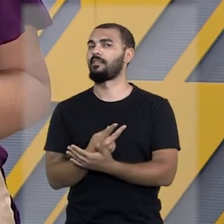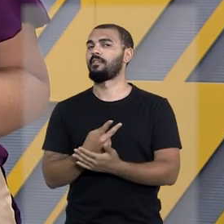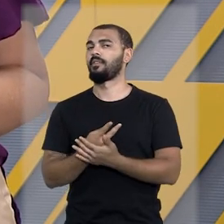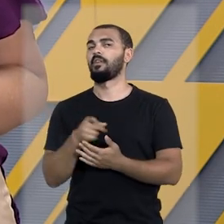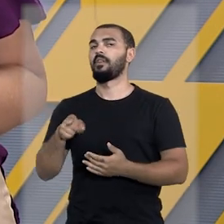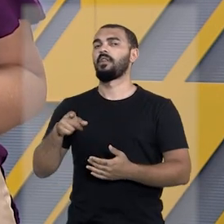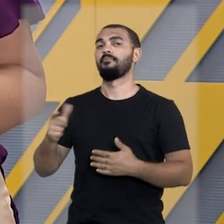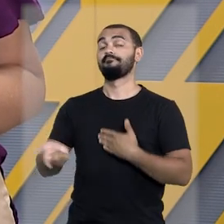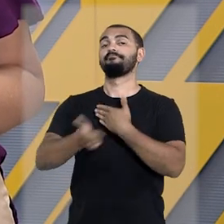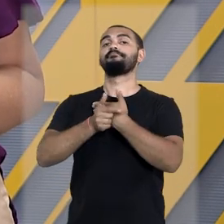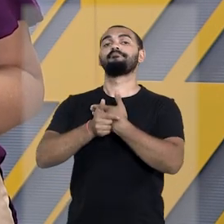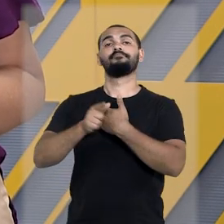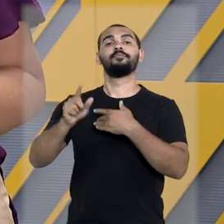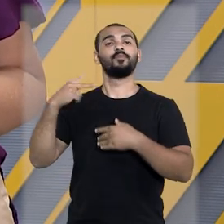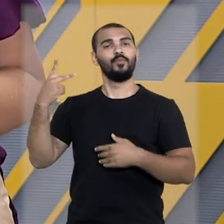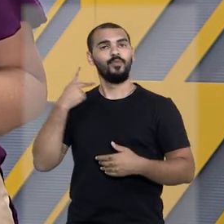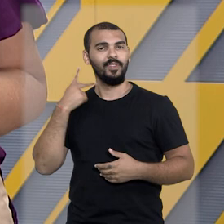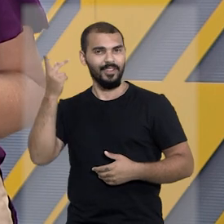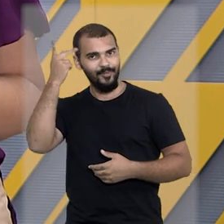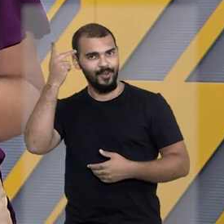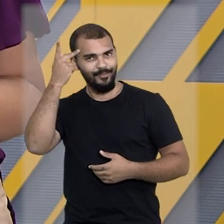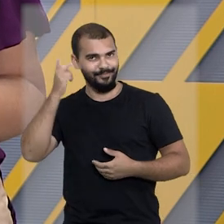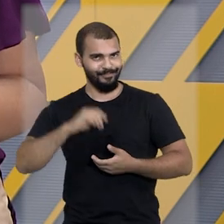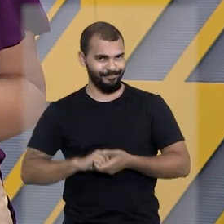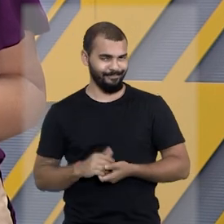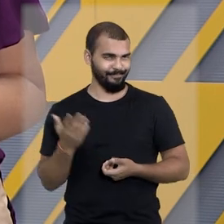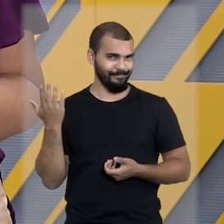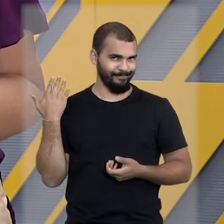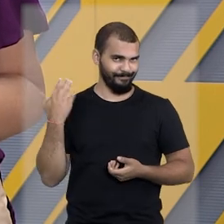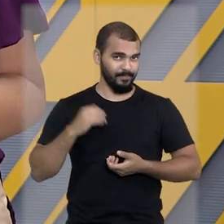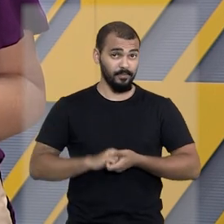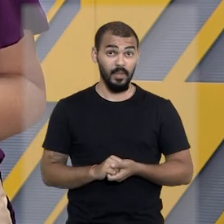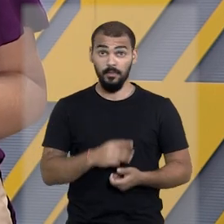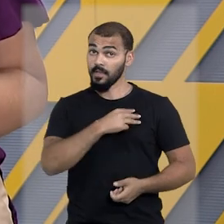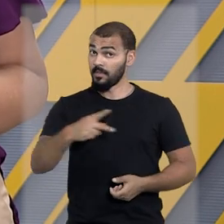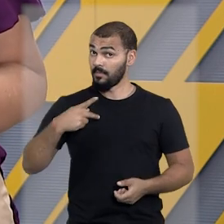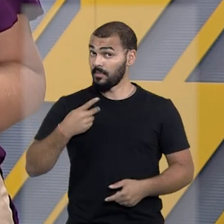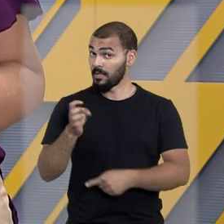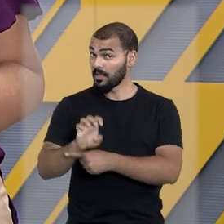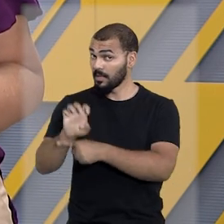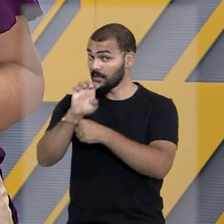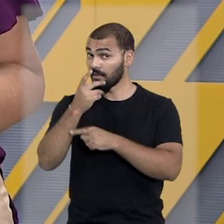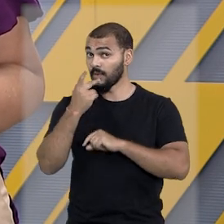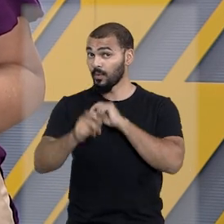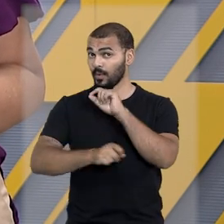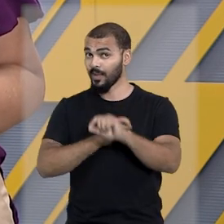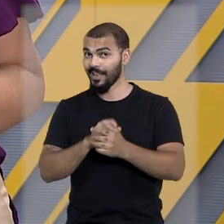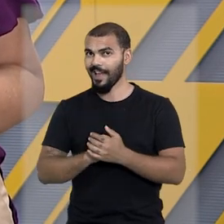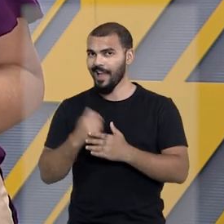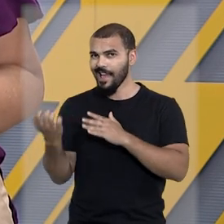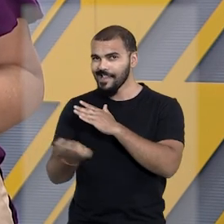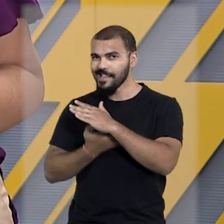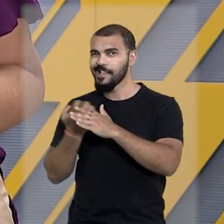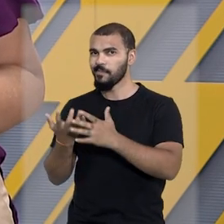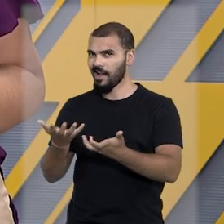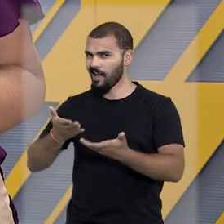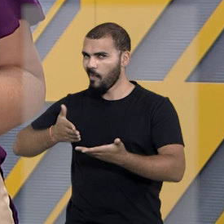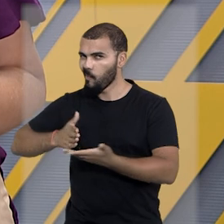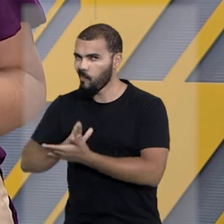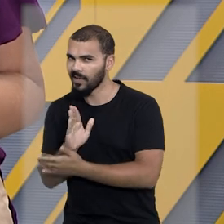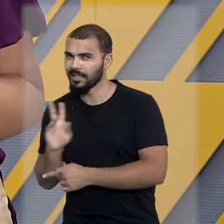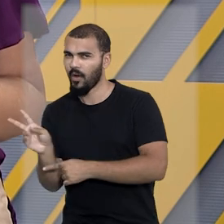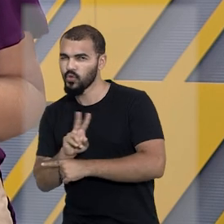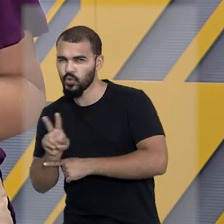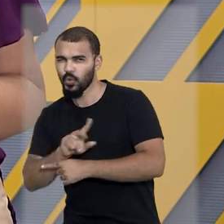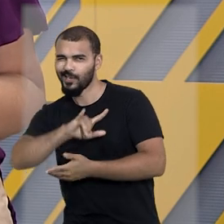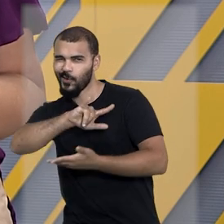cargo na Promotoria de Justiça de São Paulo. Segundo o Ministério Público Estadual, os valores teriam sido pagos por uma empresa para que